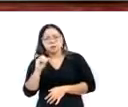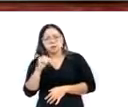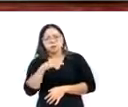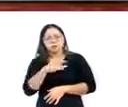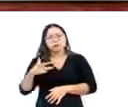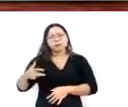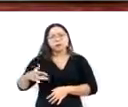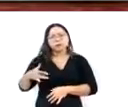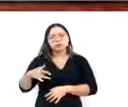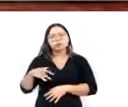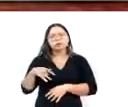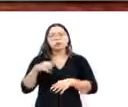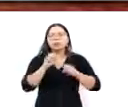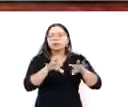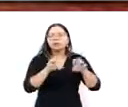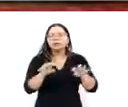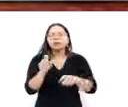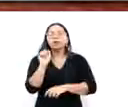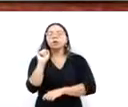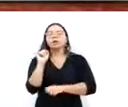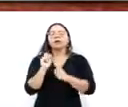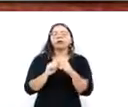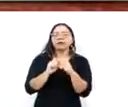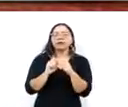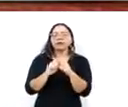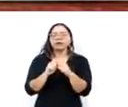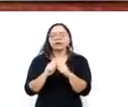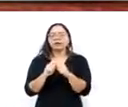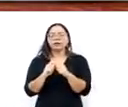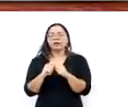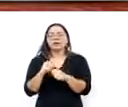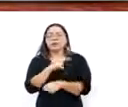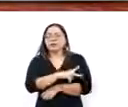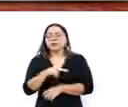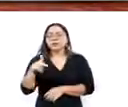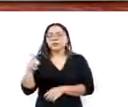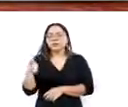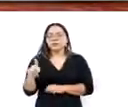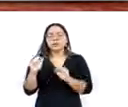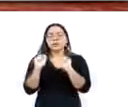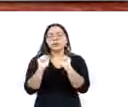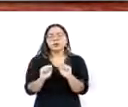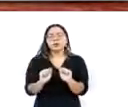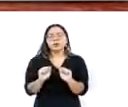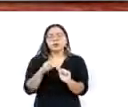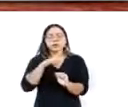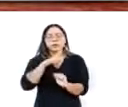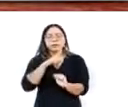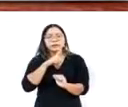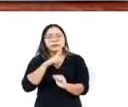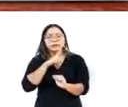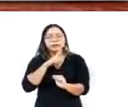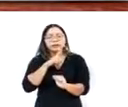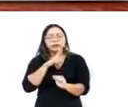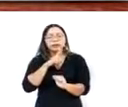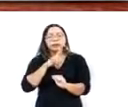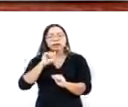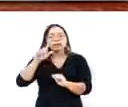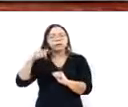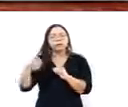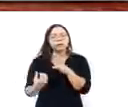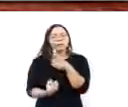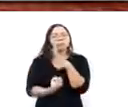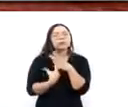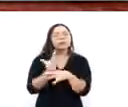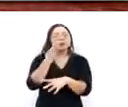em relação à educação? O que fazer? O que fazer para que os nossos professores possam atender? E aí